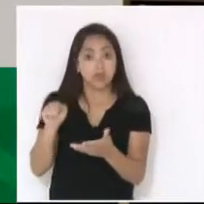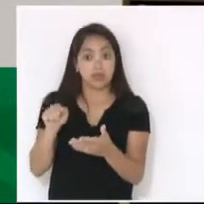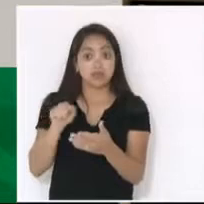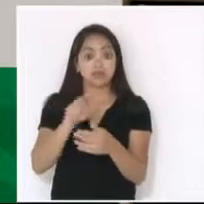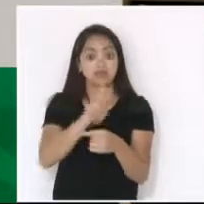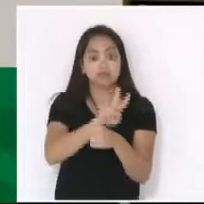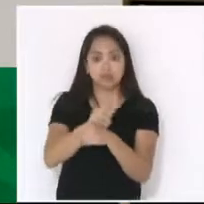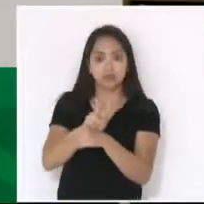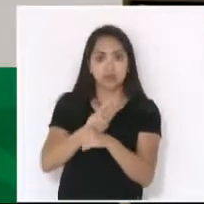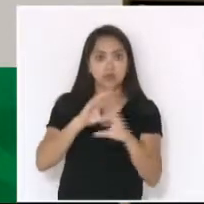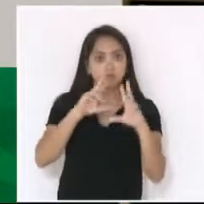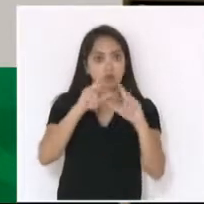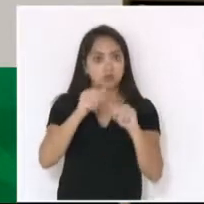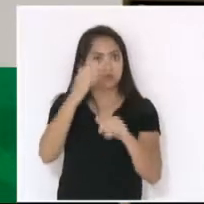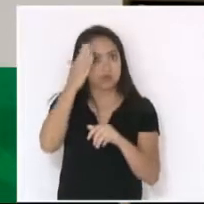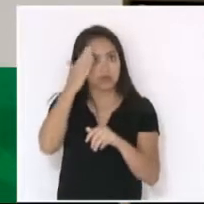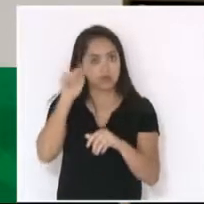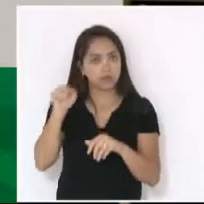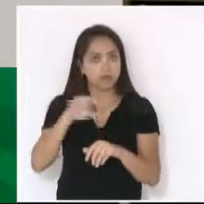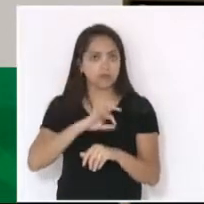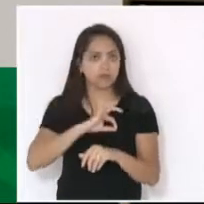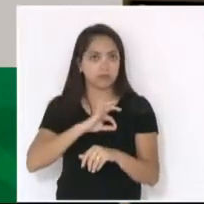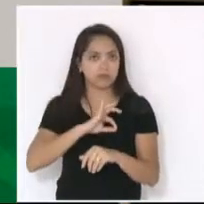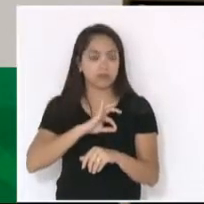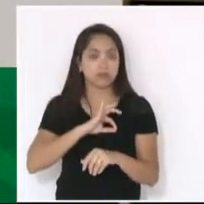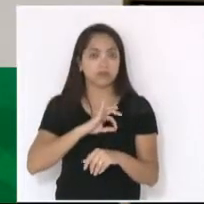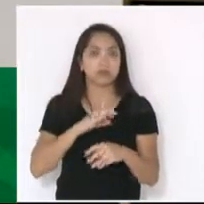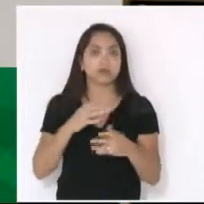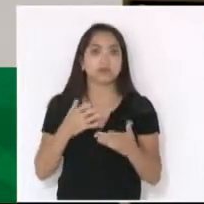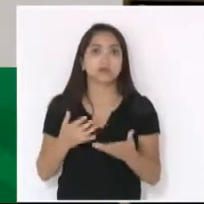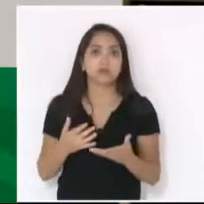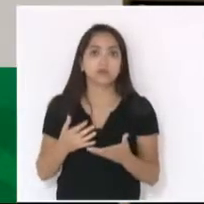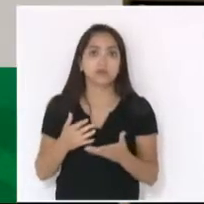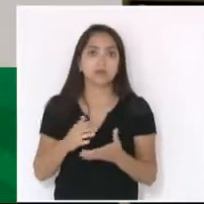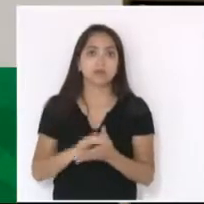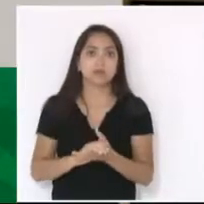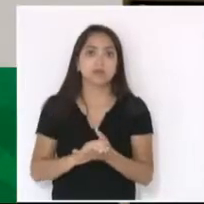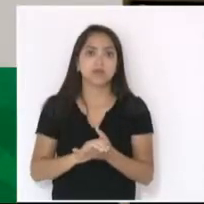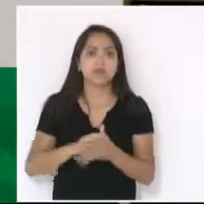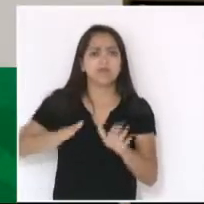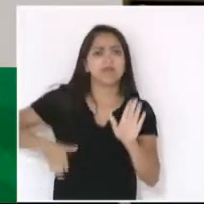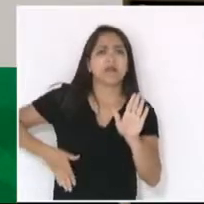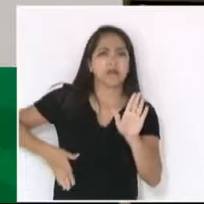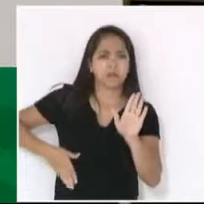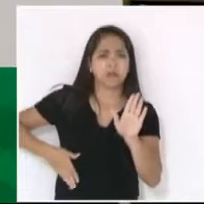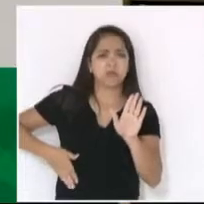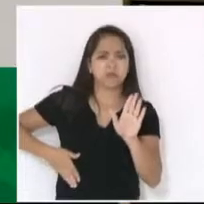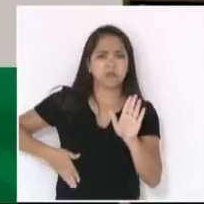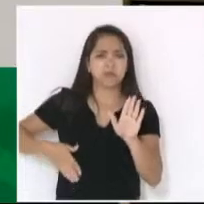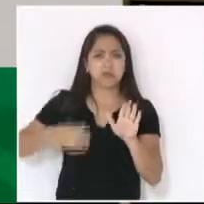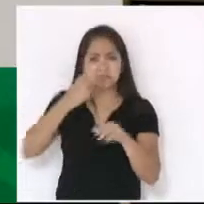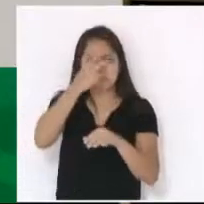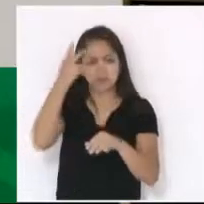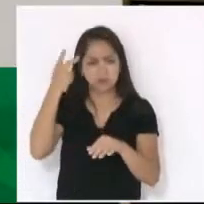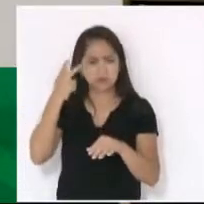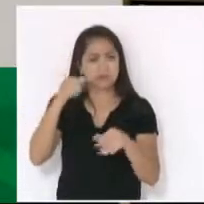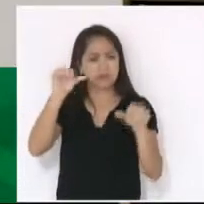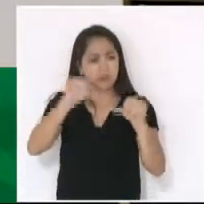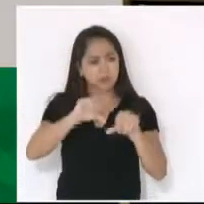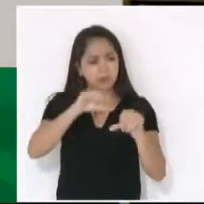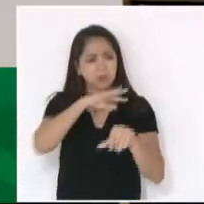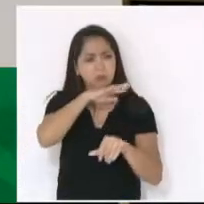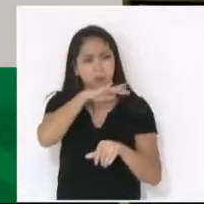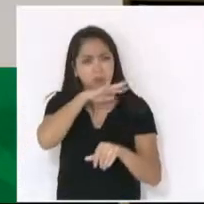visado Deputado moto e eu não costumo desenpendido é vagabundo mesmo a gente nasceu para fazer o mal